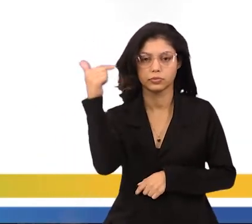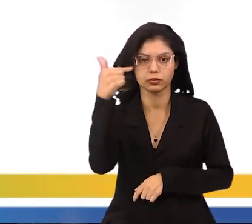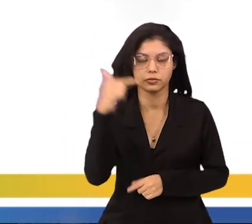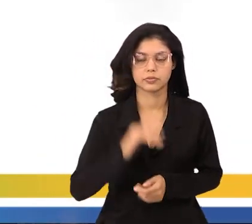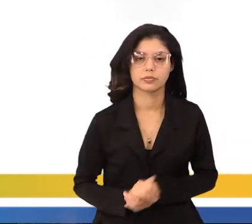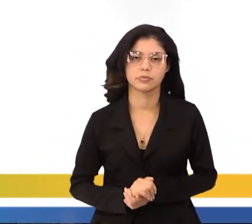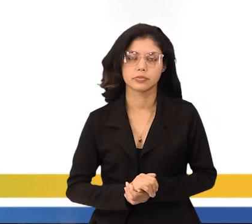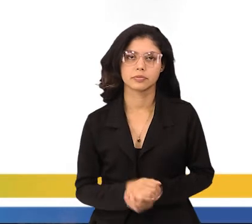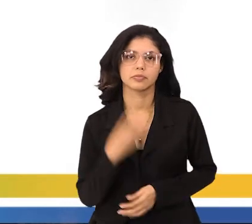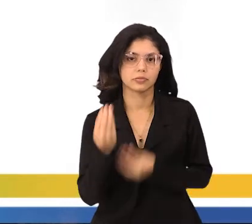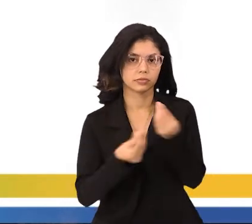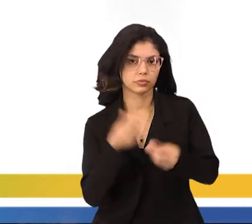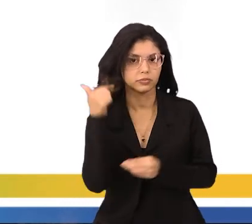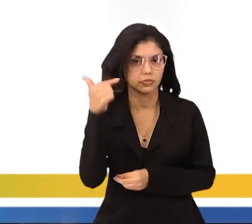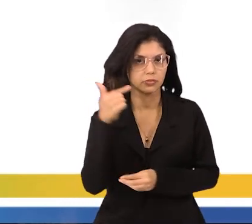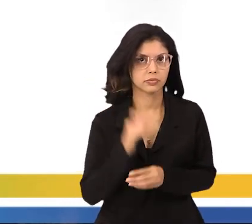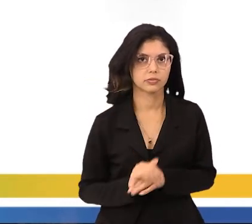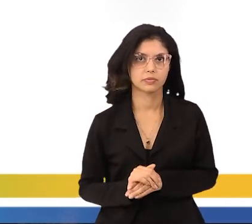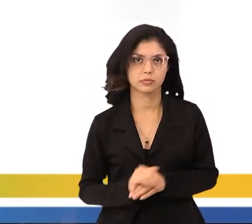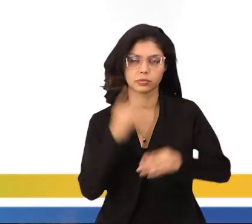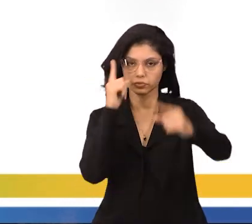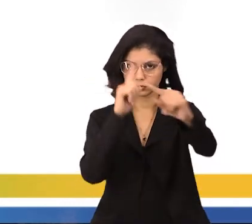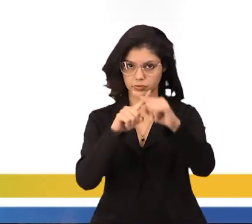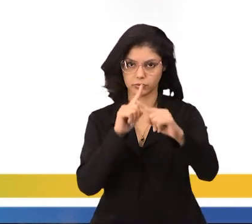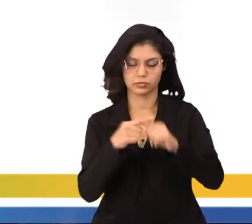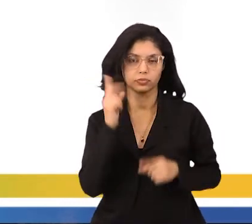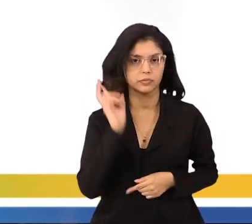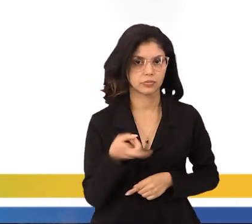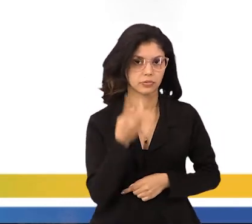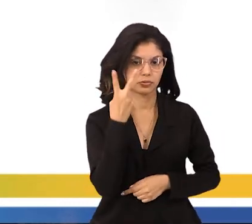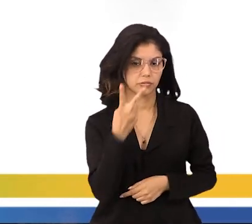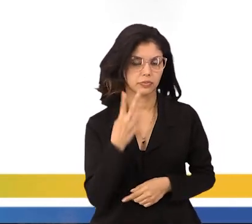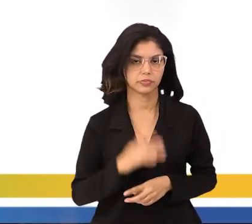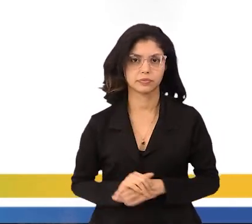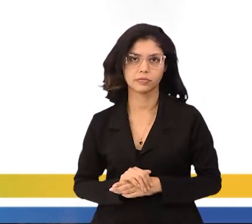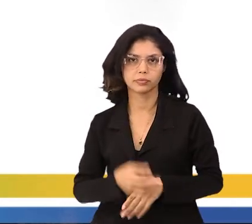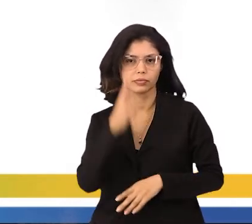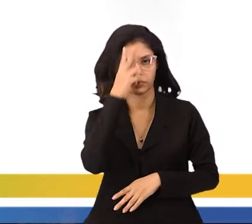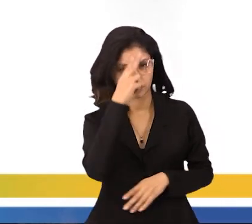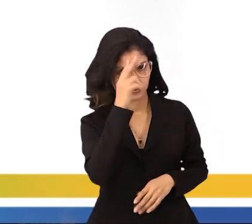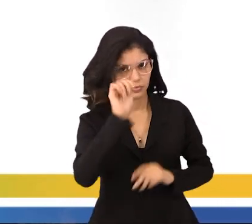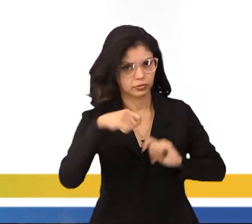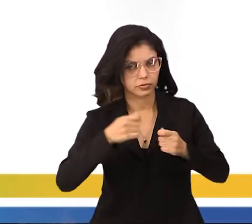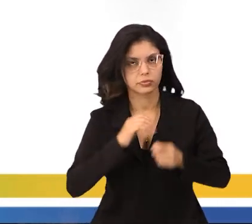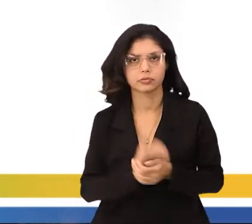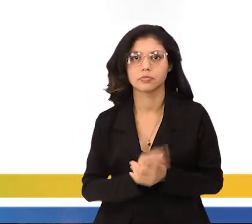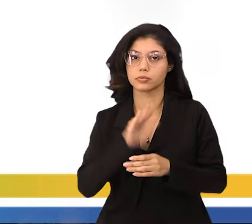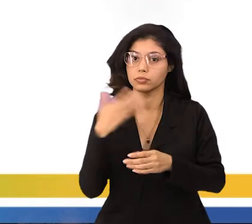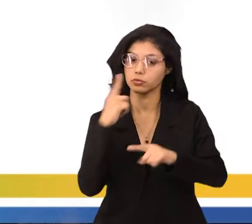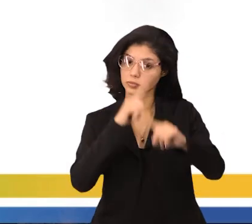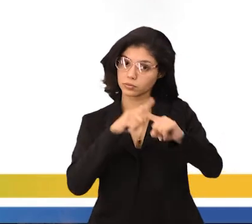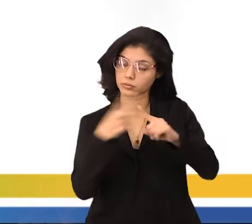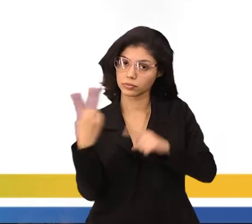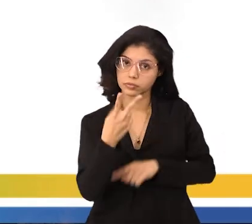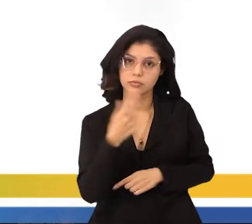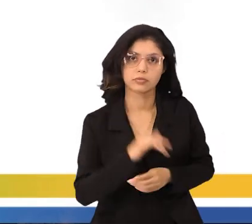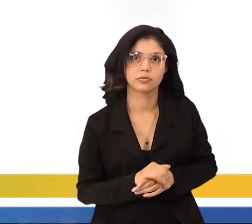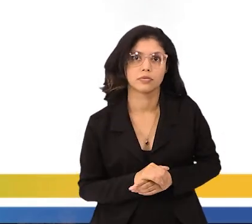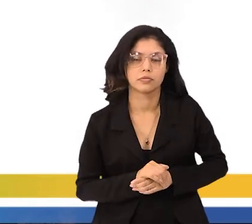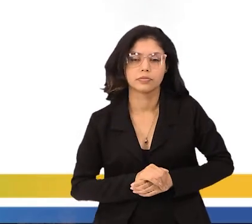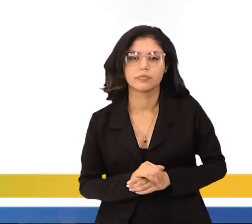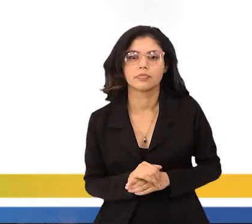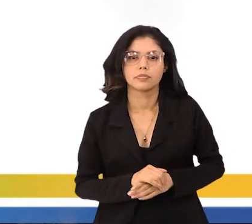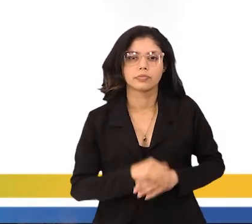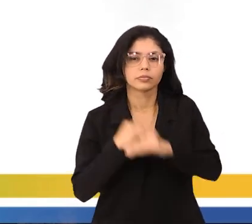quadrado, né? Como é ao quadrado, o menos 1 será multiplicado com ele mesmo duas vezes. Lembrando do sinal, que quando eu multiplico dois números que são, no